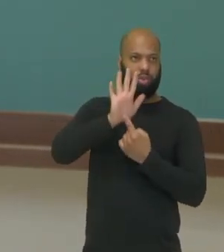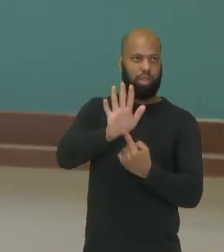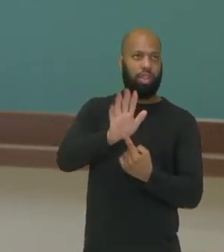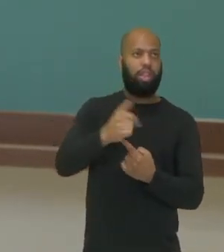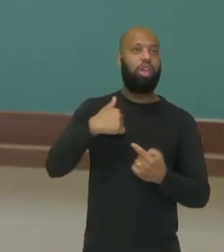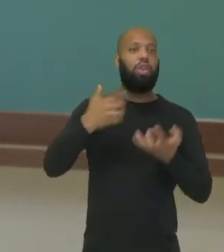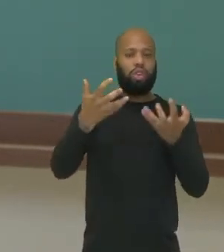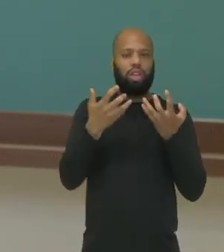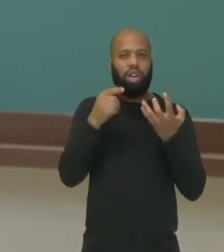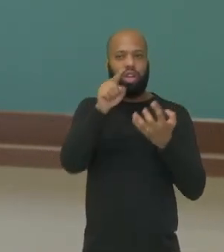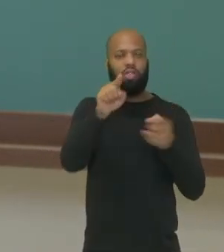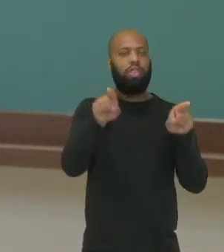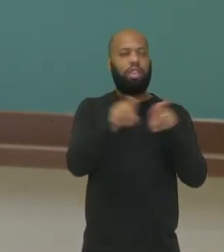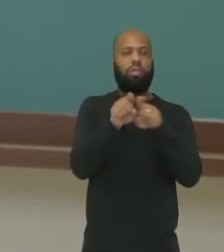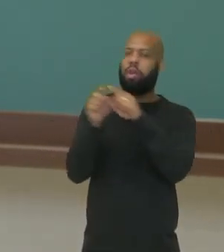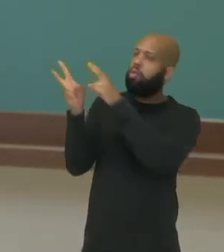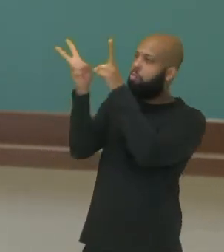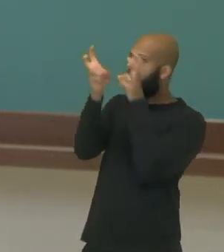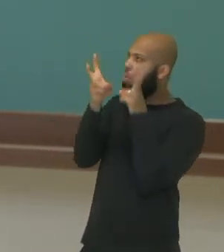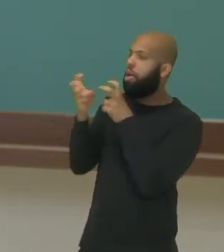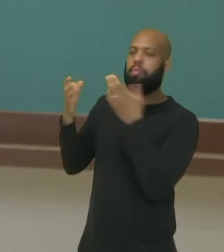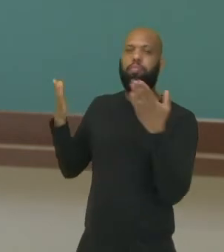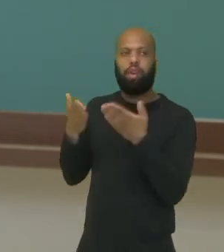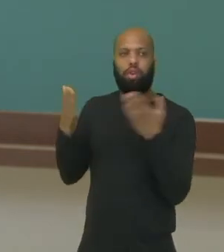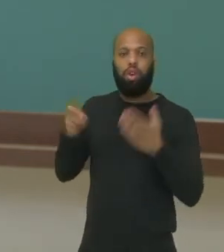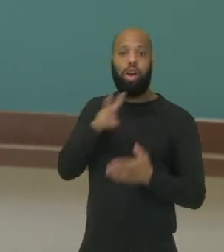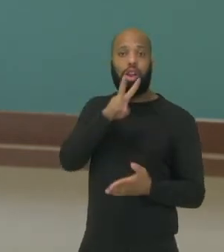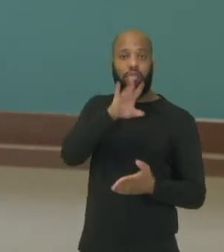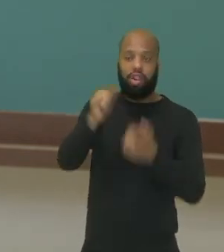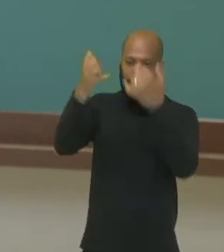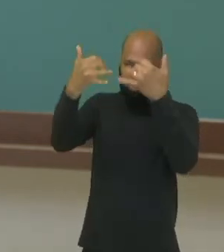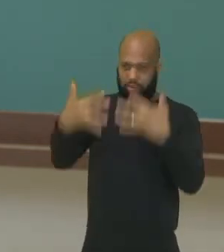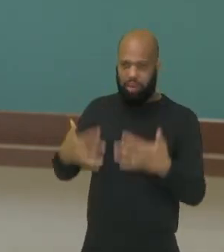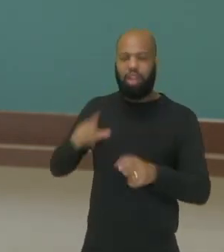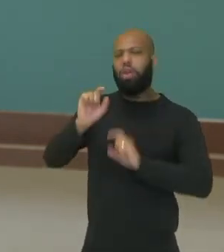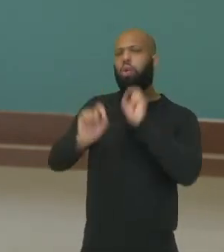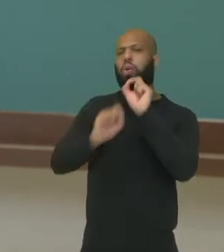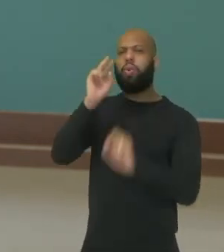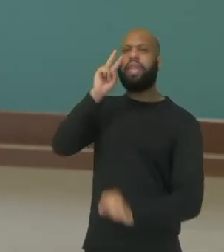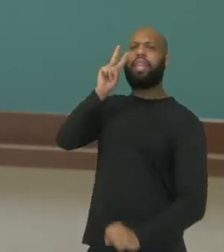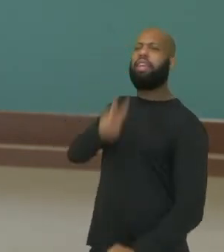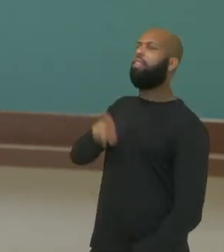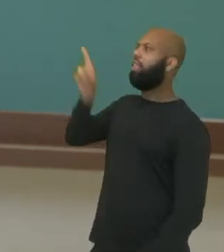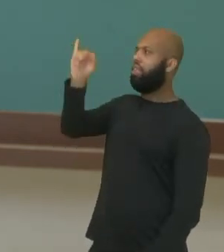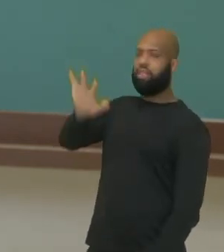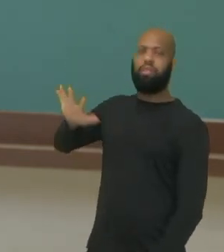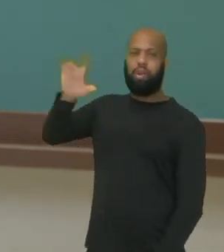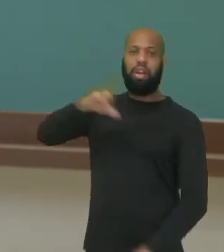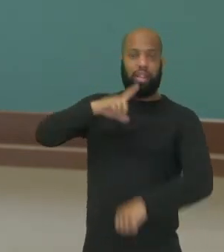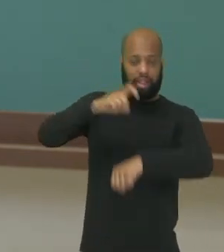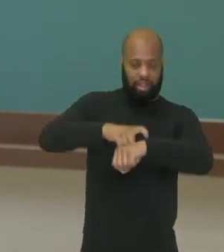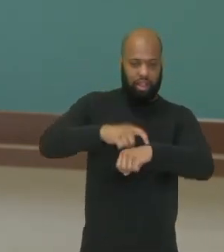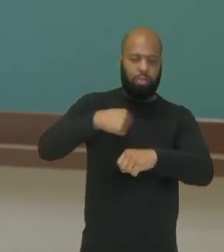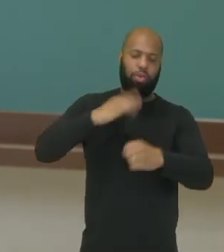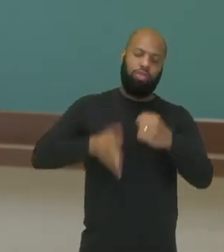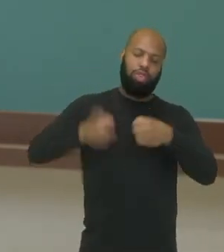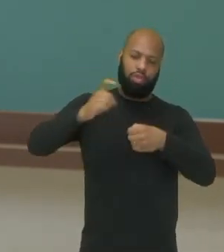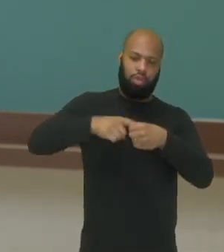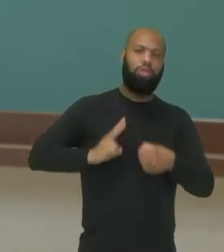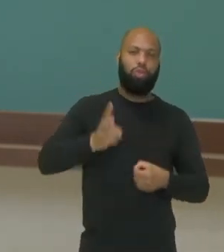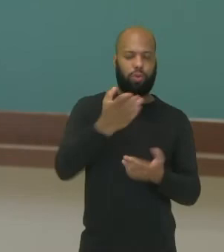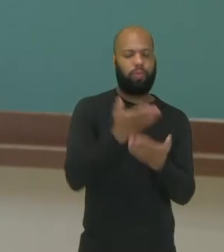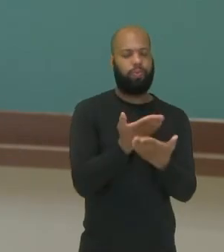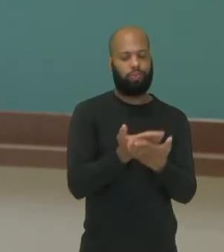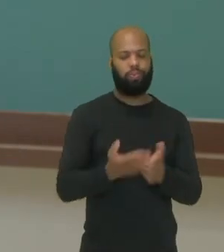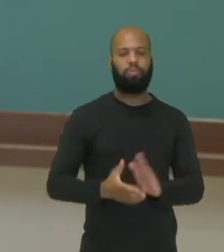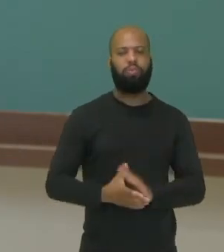você também observar e descrever o que você vê nessa imagem. Eu vou dar um tempinho para você e a gente